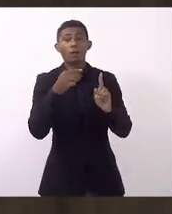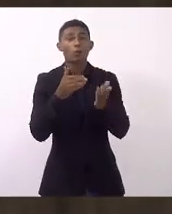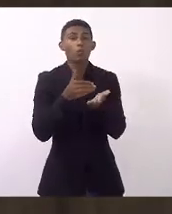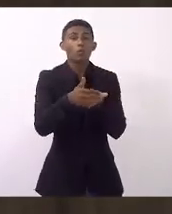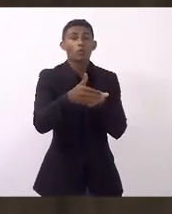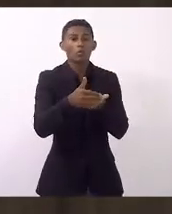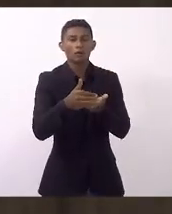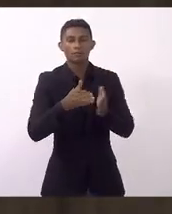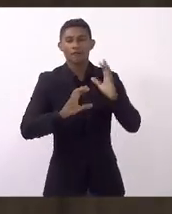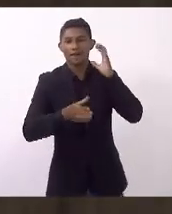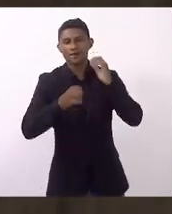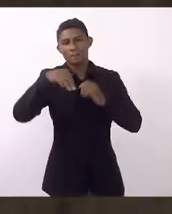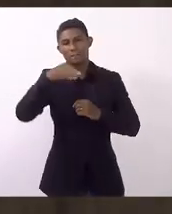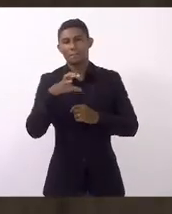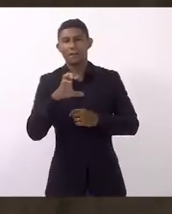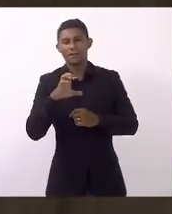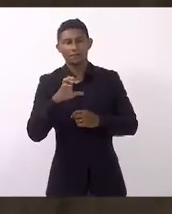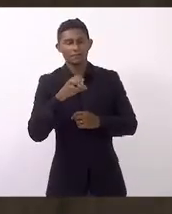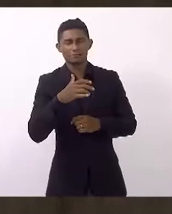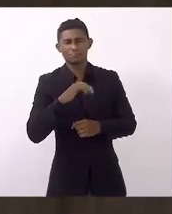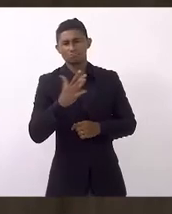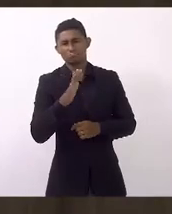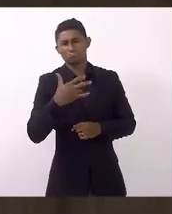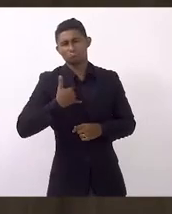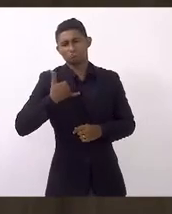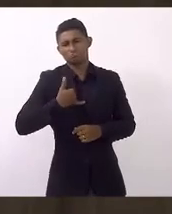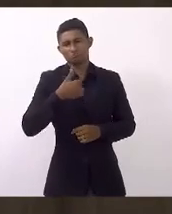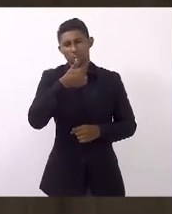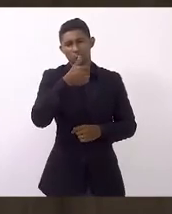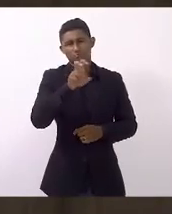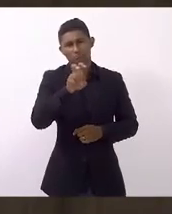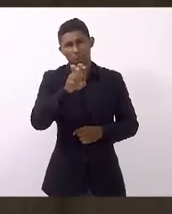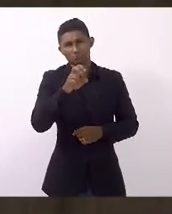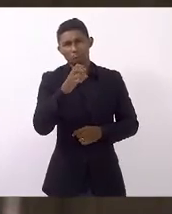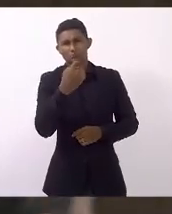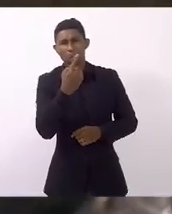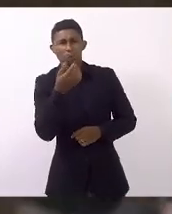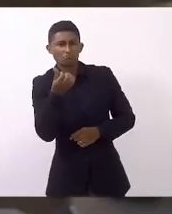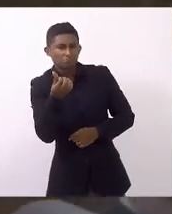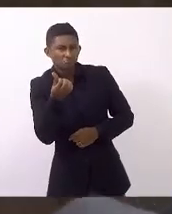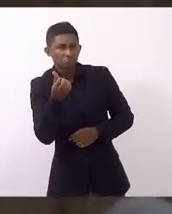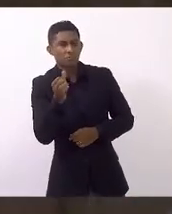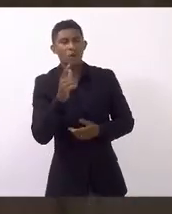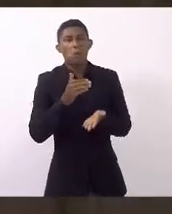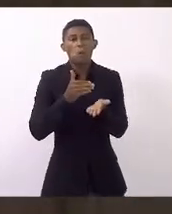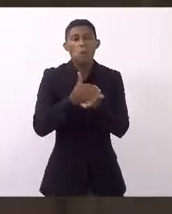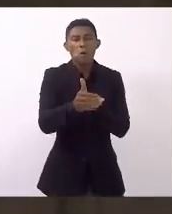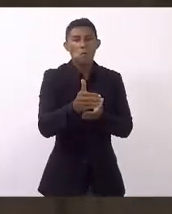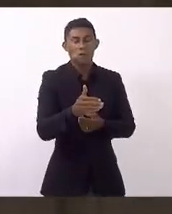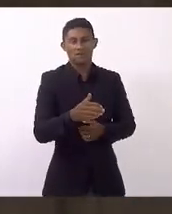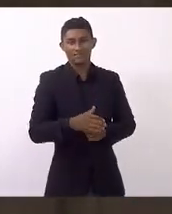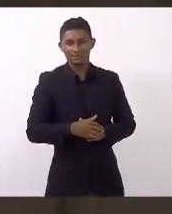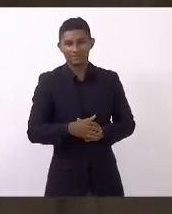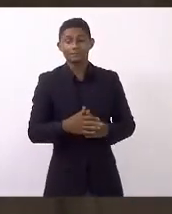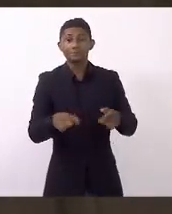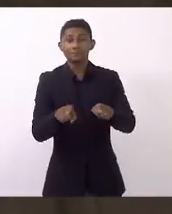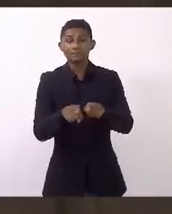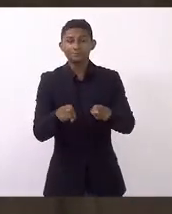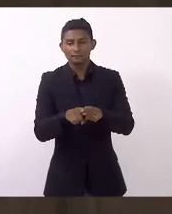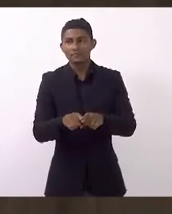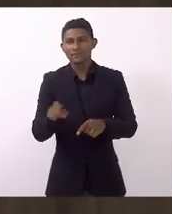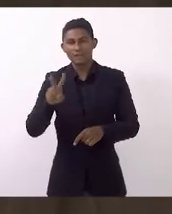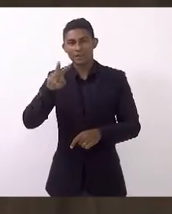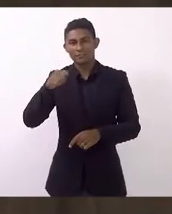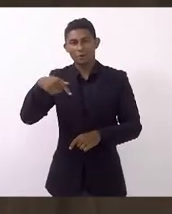engano, aos 15 ou 16 anos, ela começou a carreira dela na Rádio MEC. Valdec está aqui falando também a respeito disso.